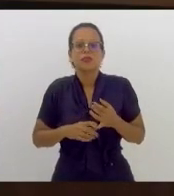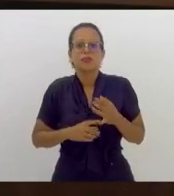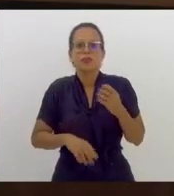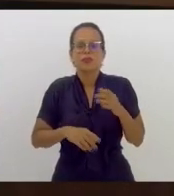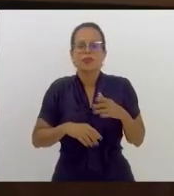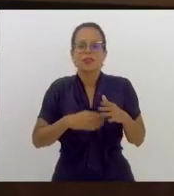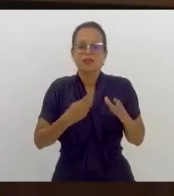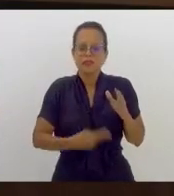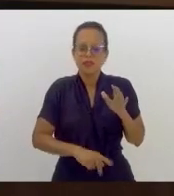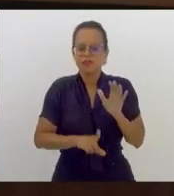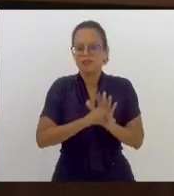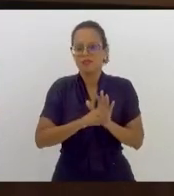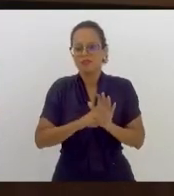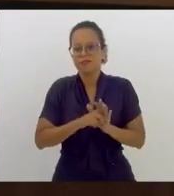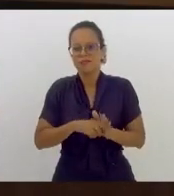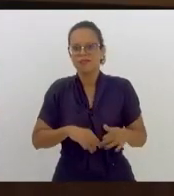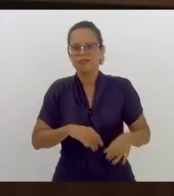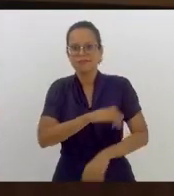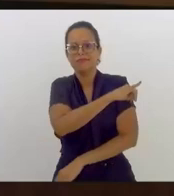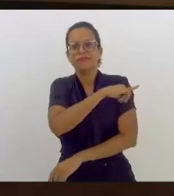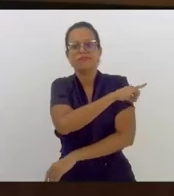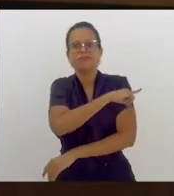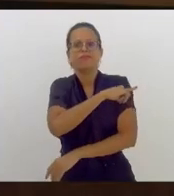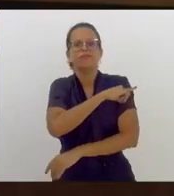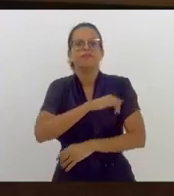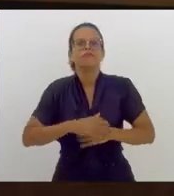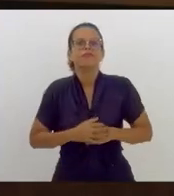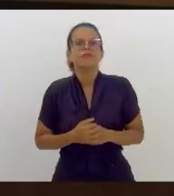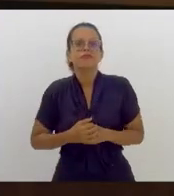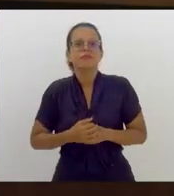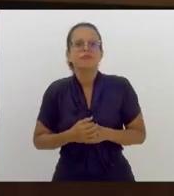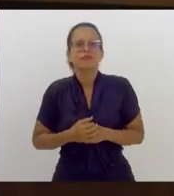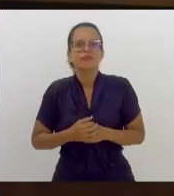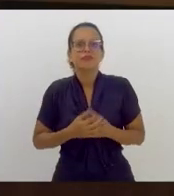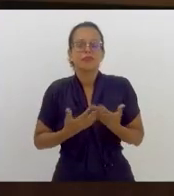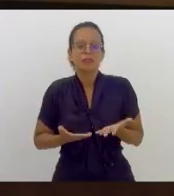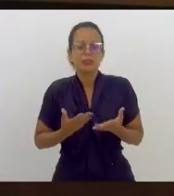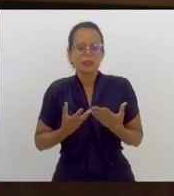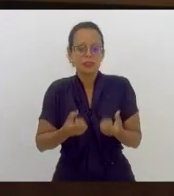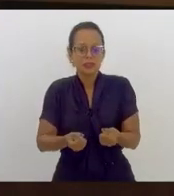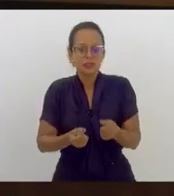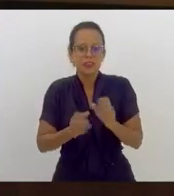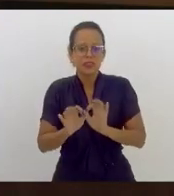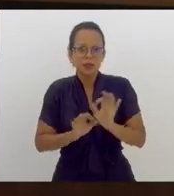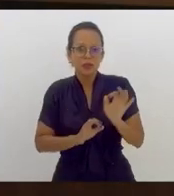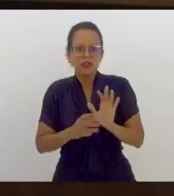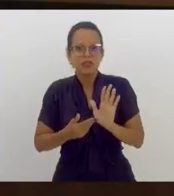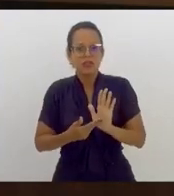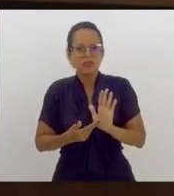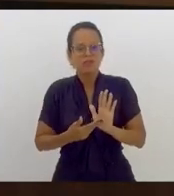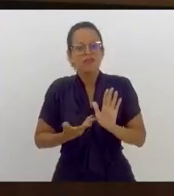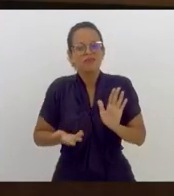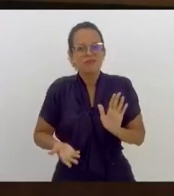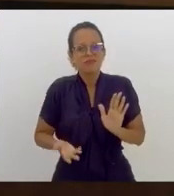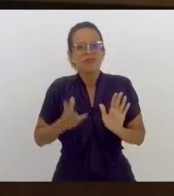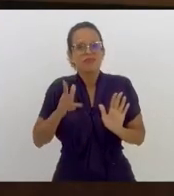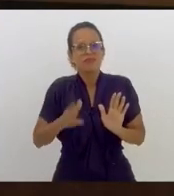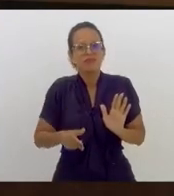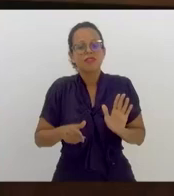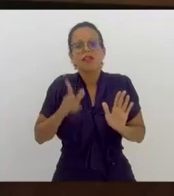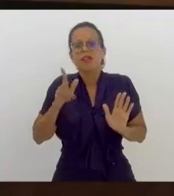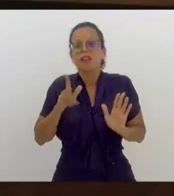do Estado do Rio de Janeiro. Ora, aprovar um projeto desse é realmente